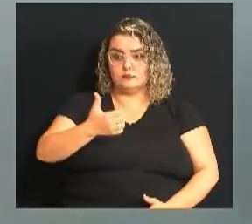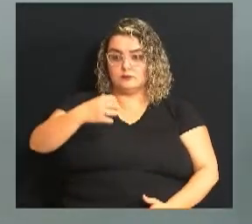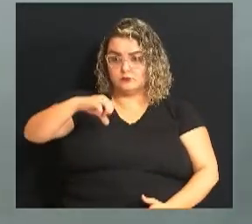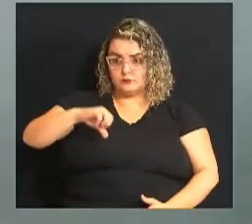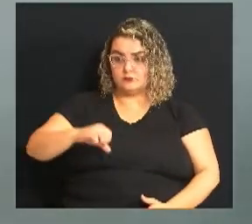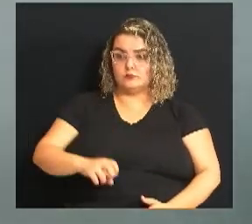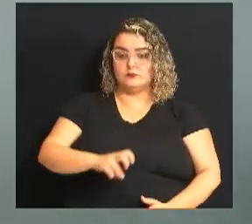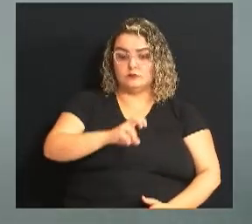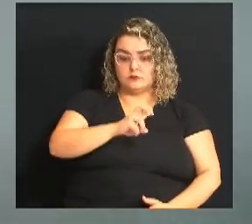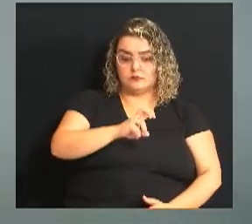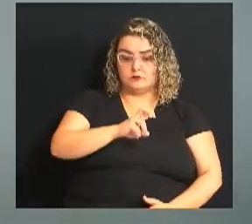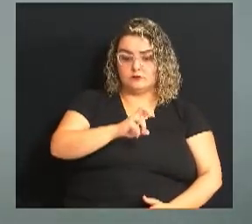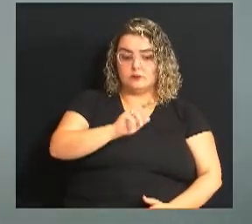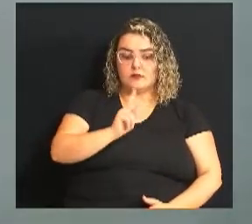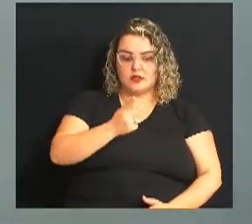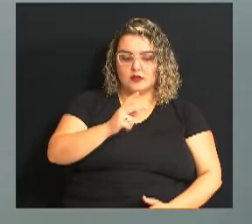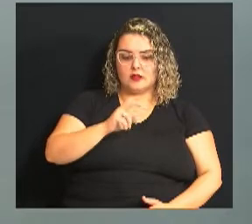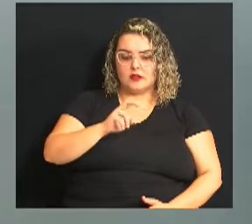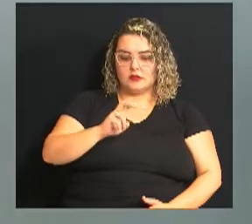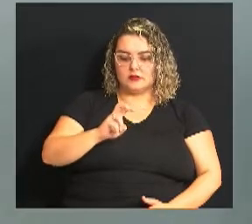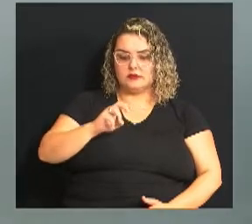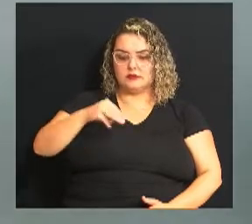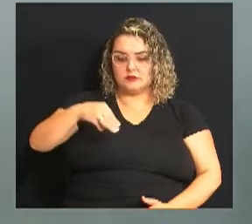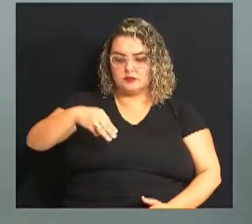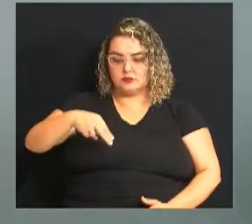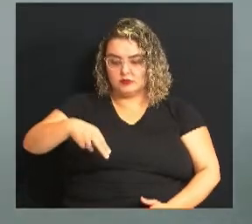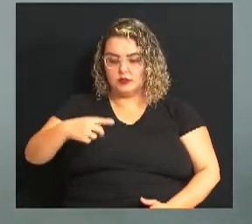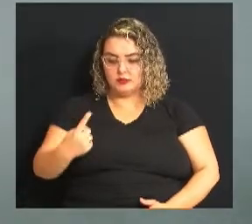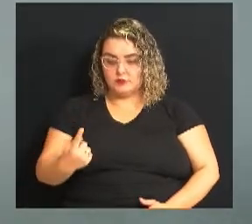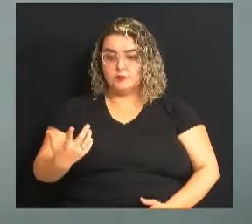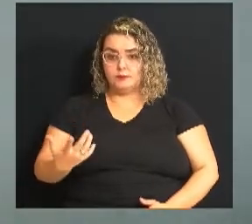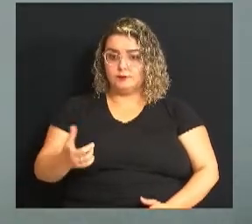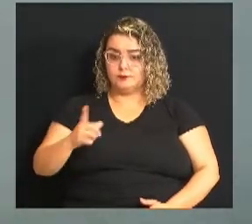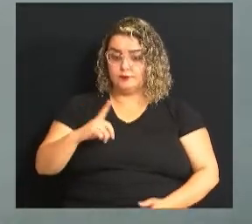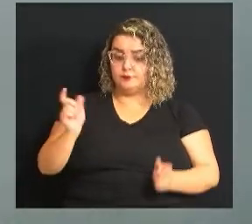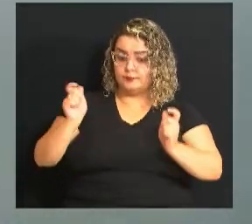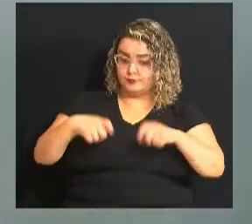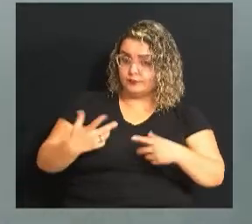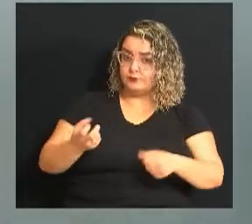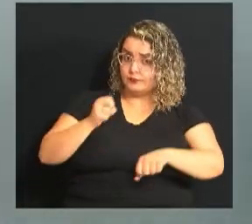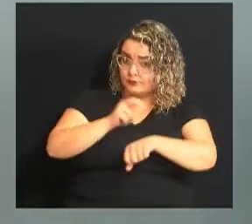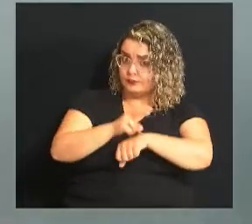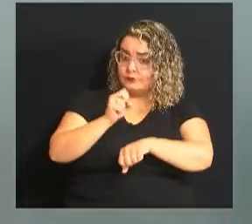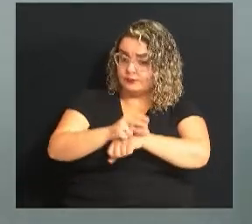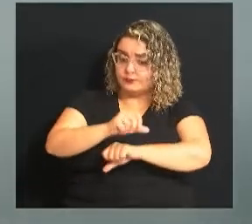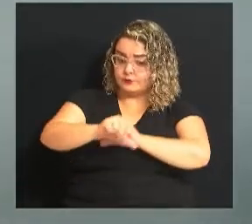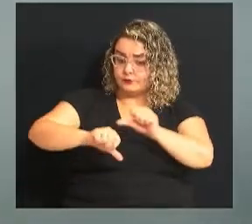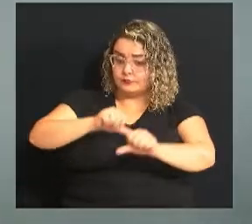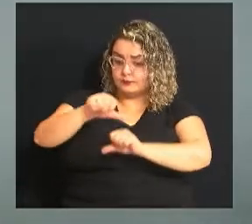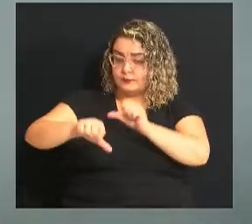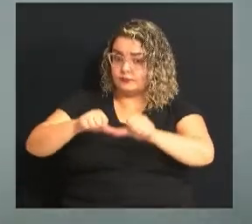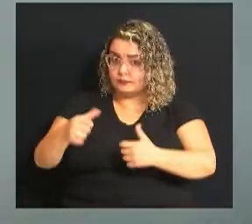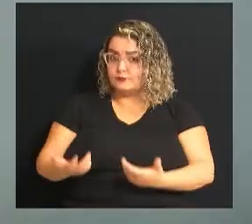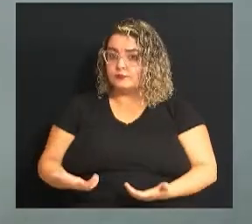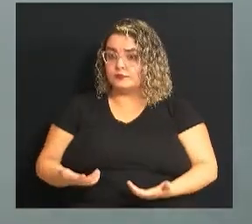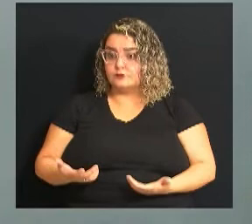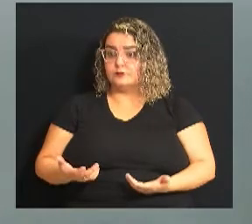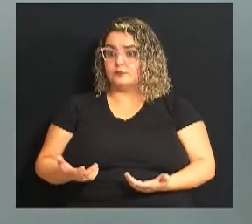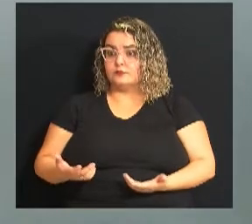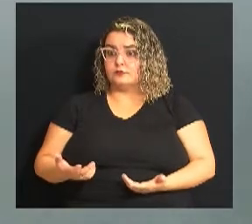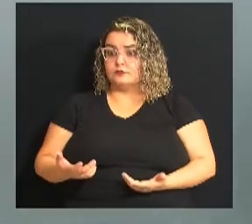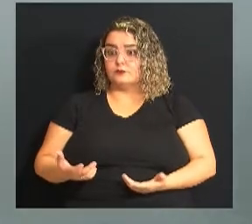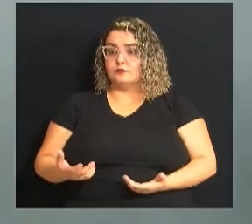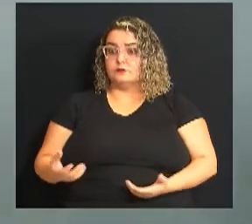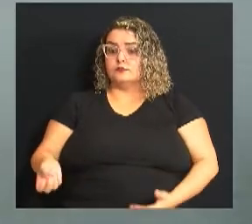H5N1, né? Então, nós temos essa capacidade dos vírus de sofrerem mutações e darem